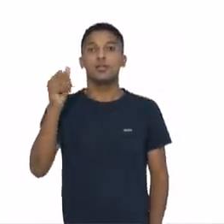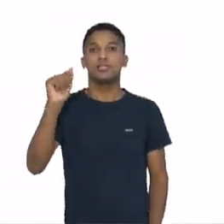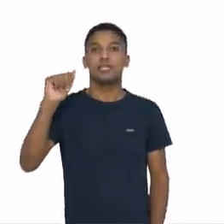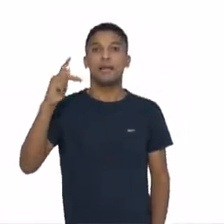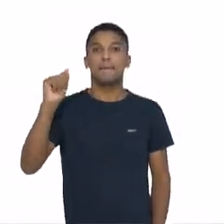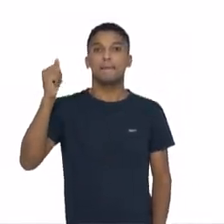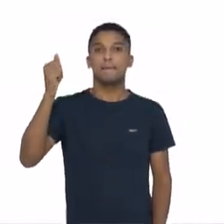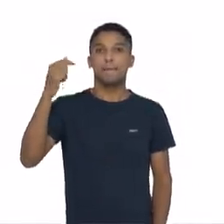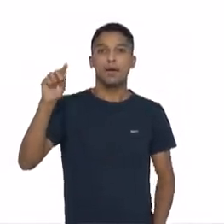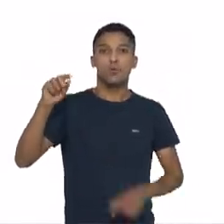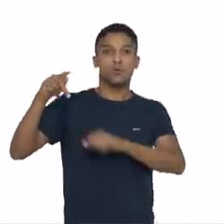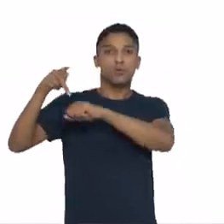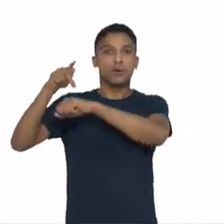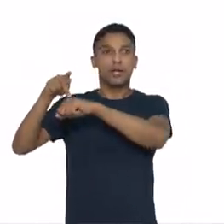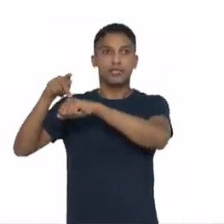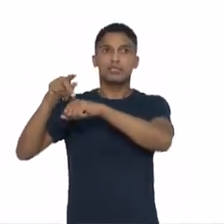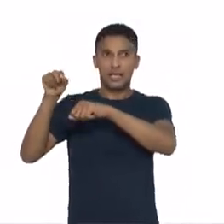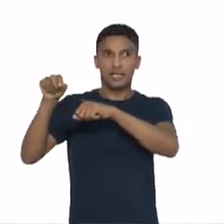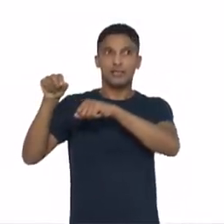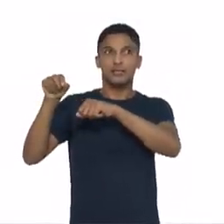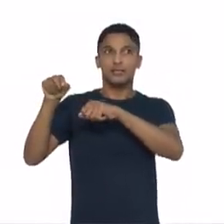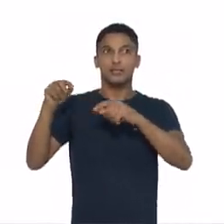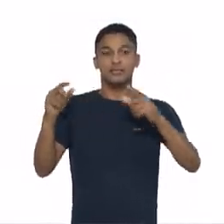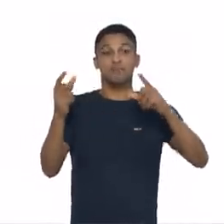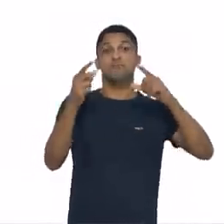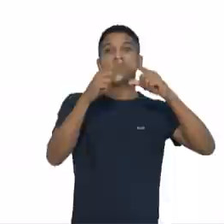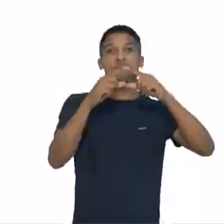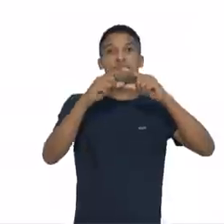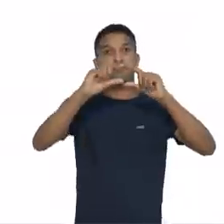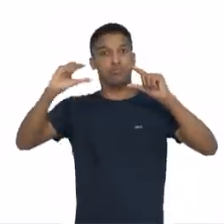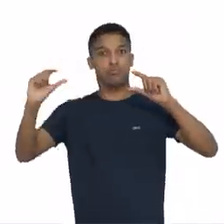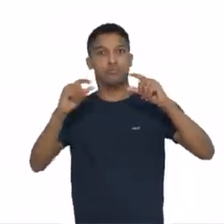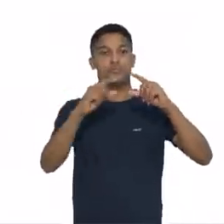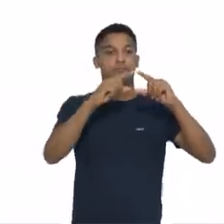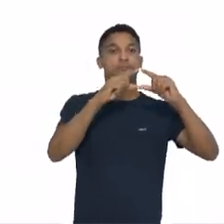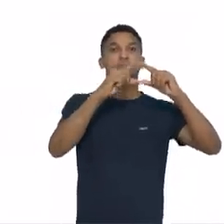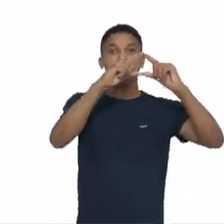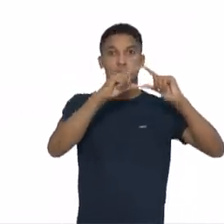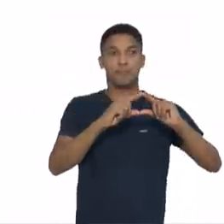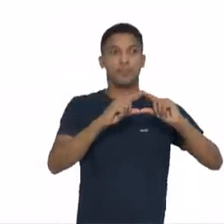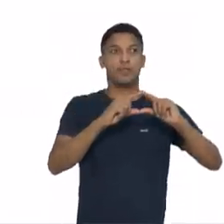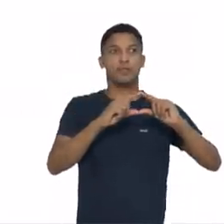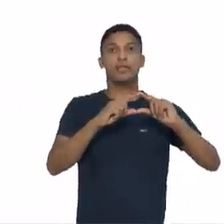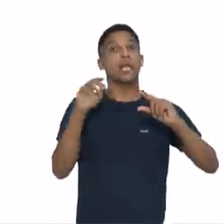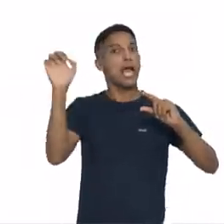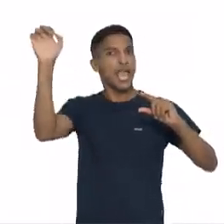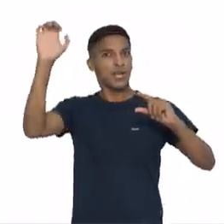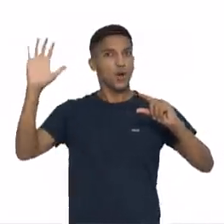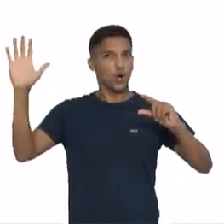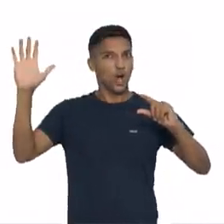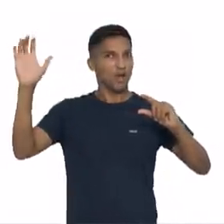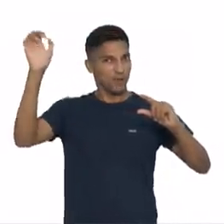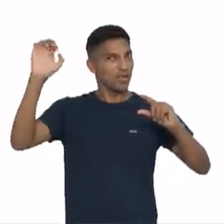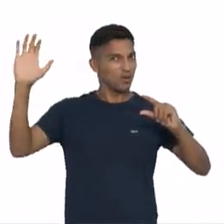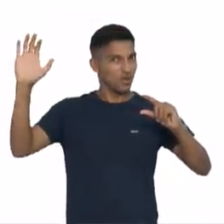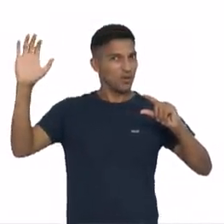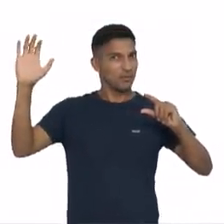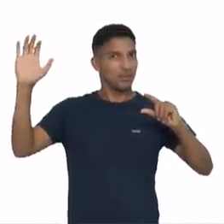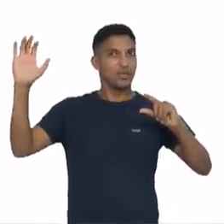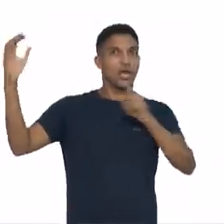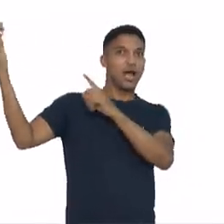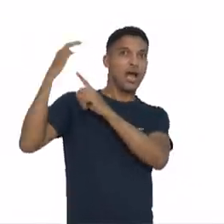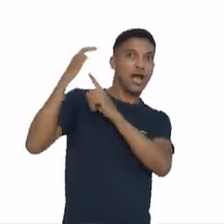mambembes. Opção, triângulo amarelo, a Europa, com os artistas itinerantes e os povos ciganos que vieram para o